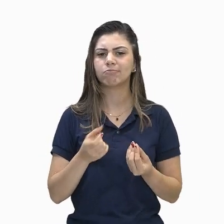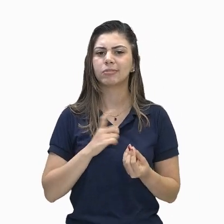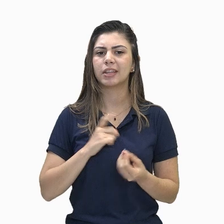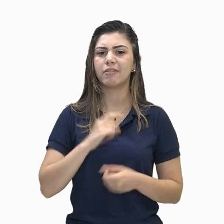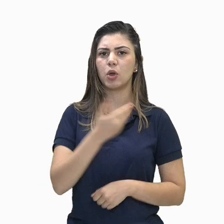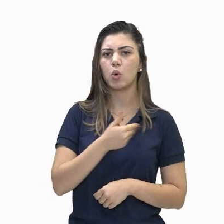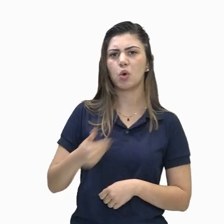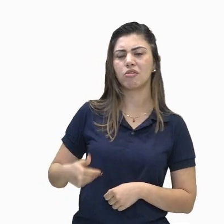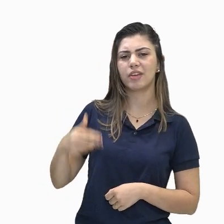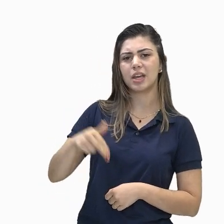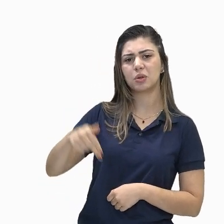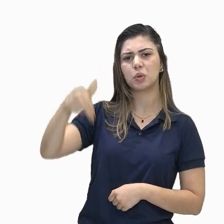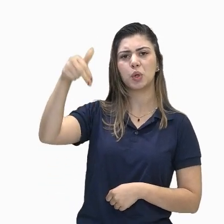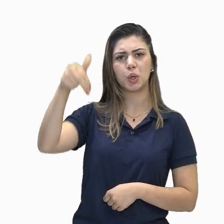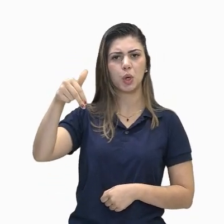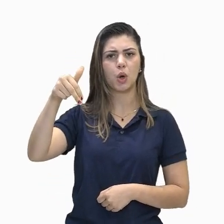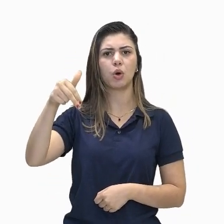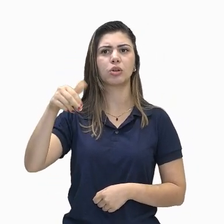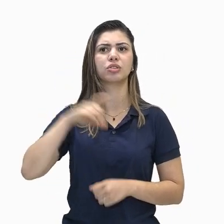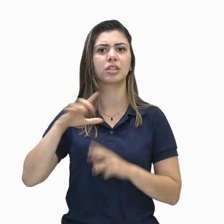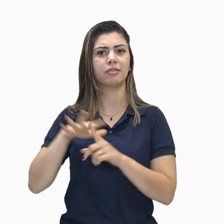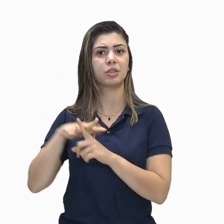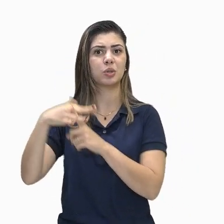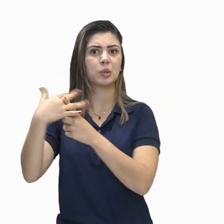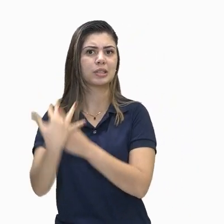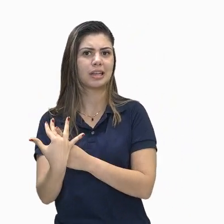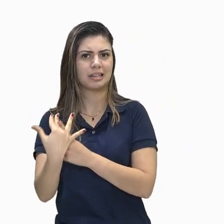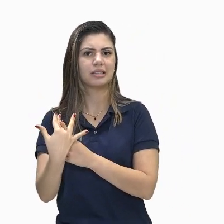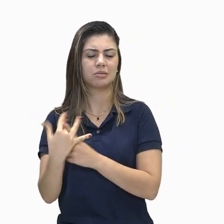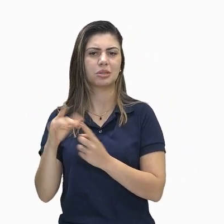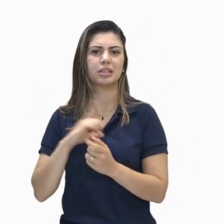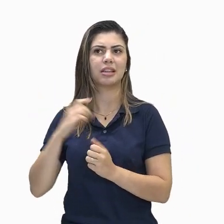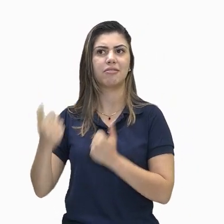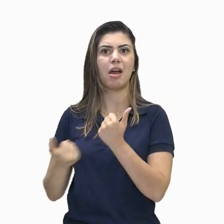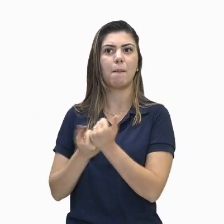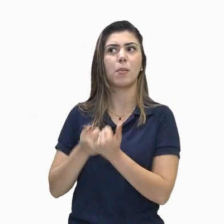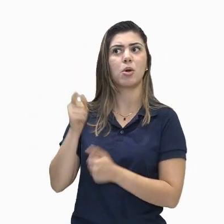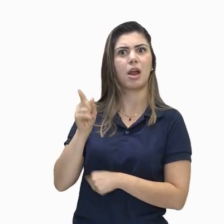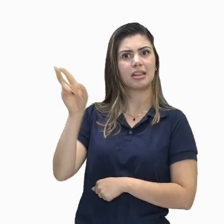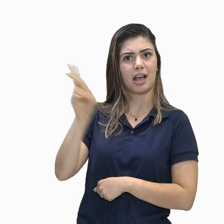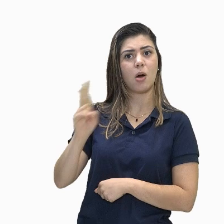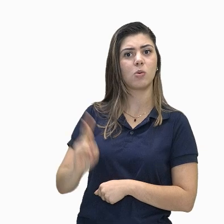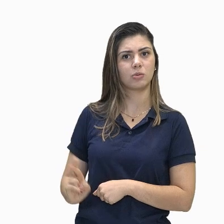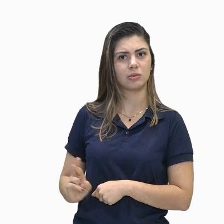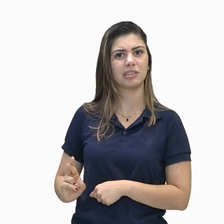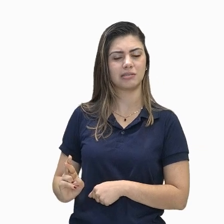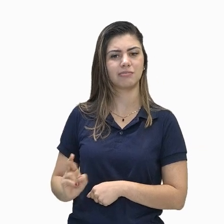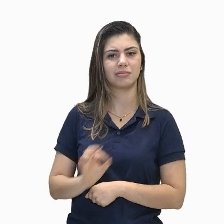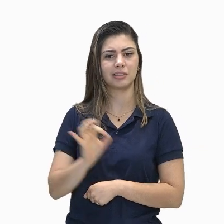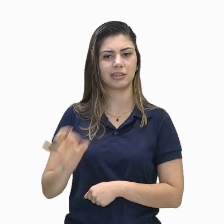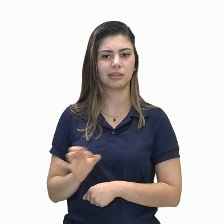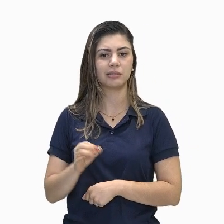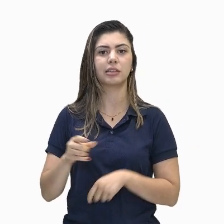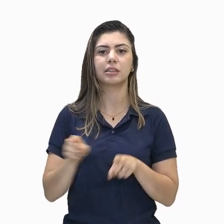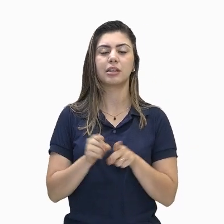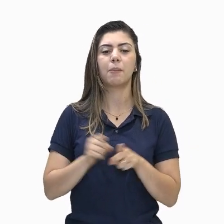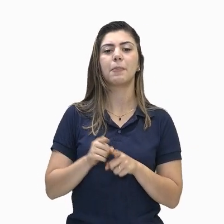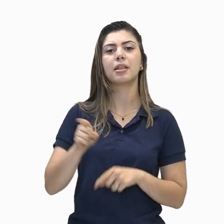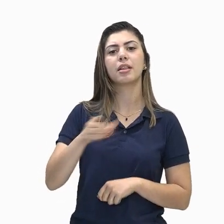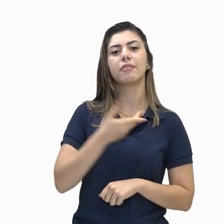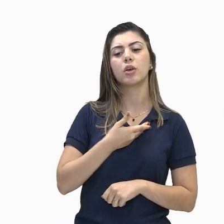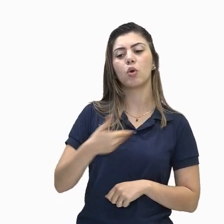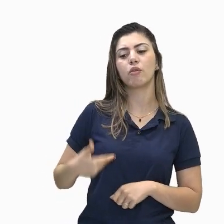ao norte, sob um regime socialista, apoiado pela União Soviética, e um governo ao